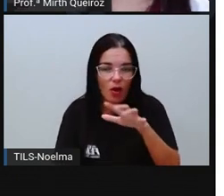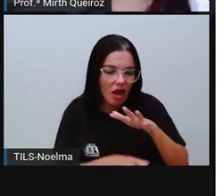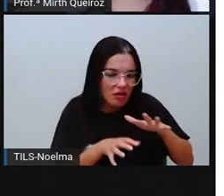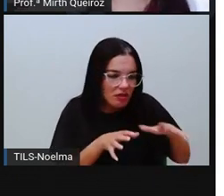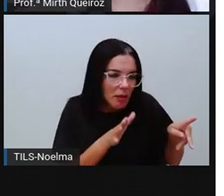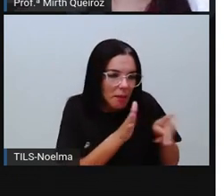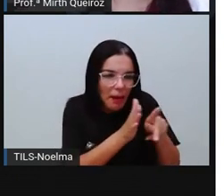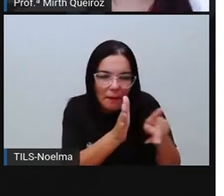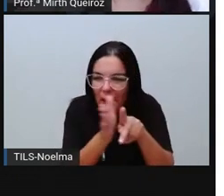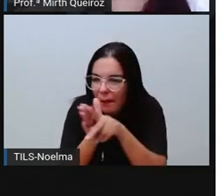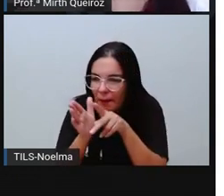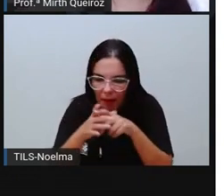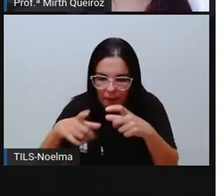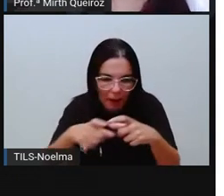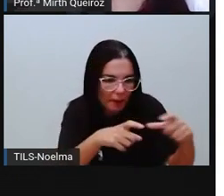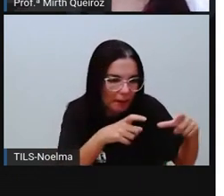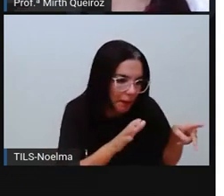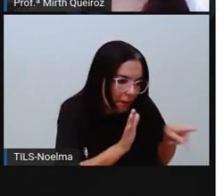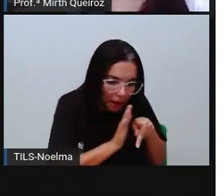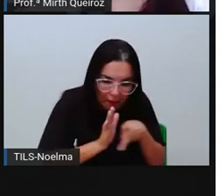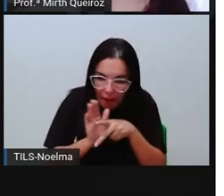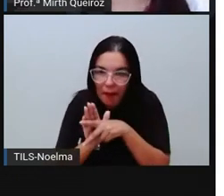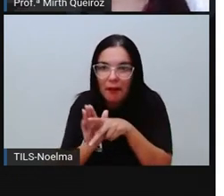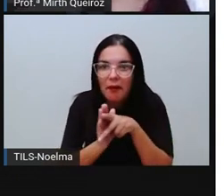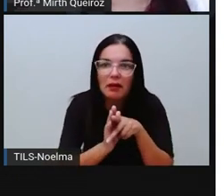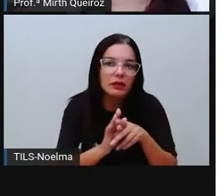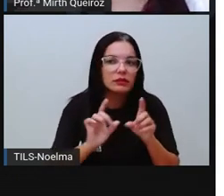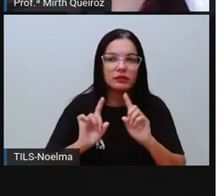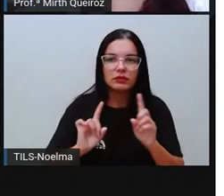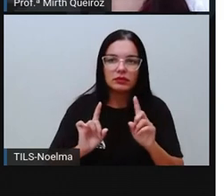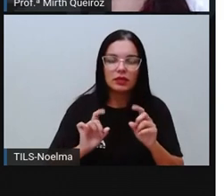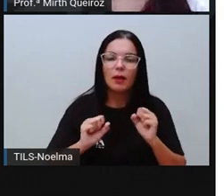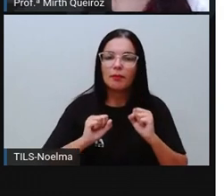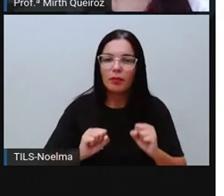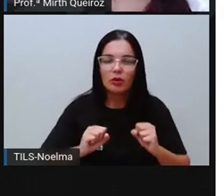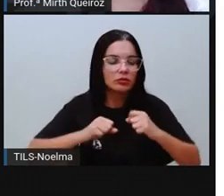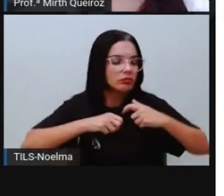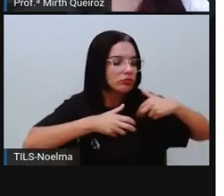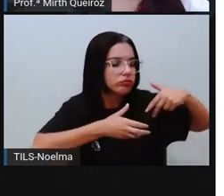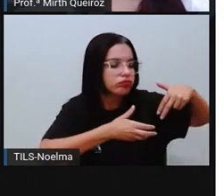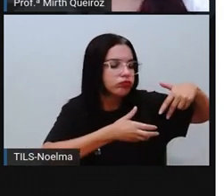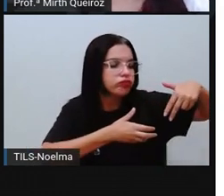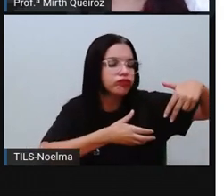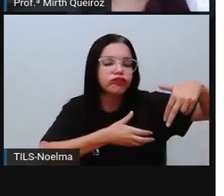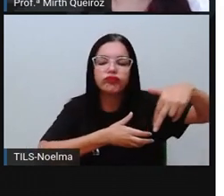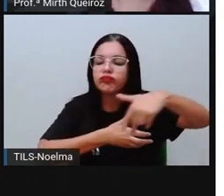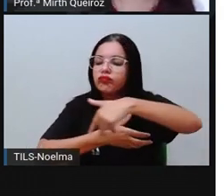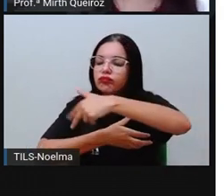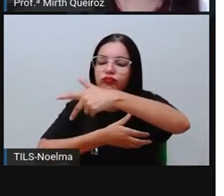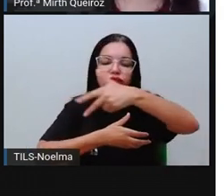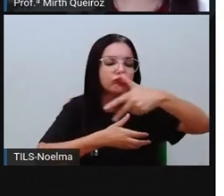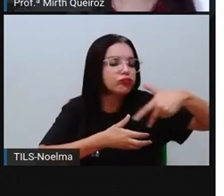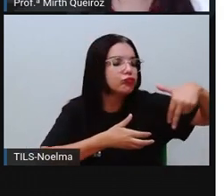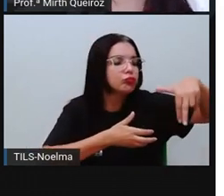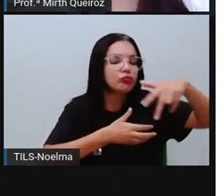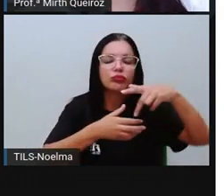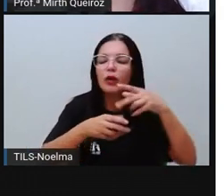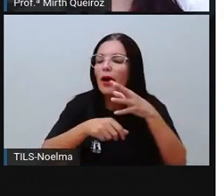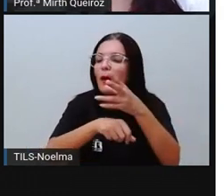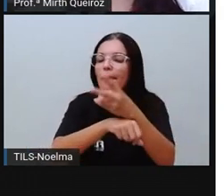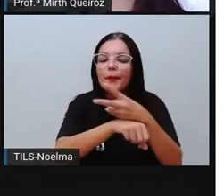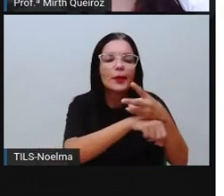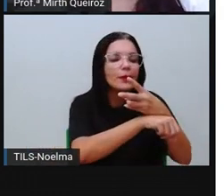significa isso? Eles não ficam ali em um único território, em um único local. Eles costumam caminhar durante o dia em busca de abrigo, em busca